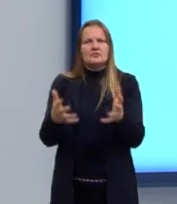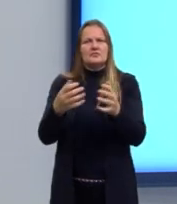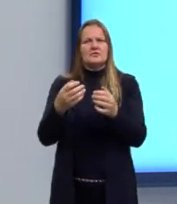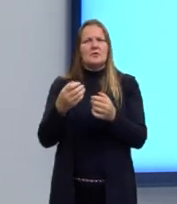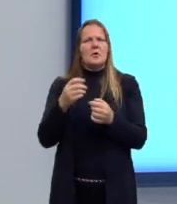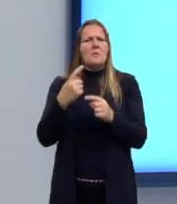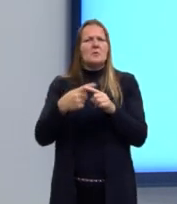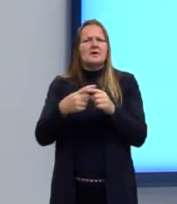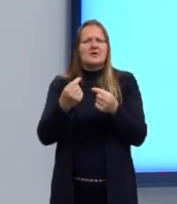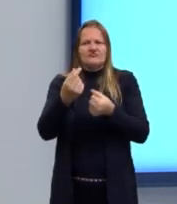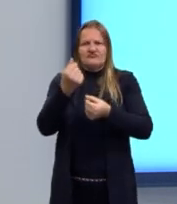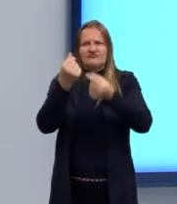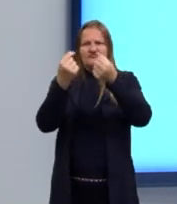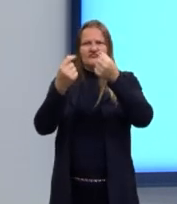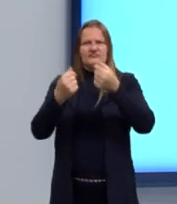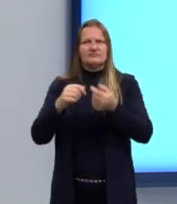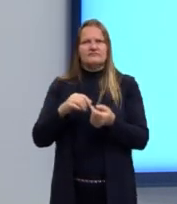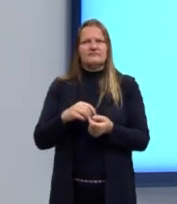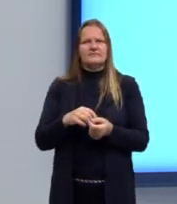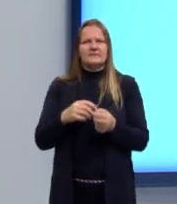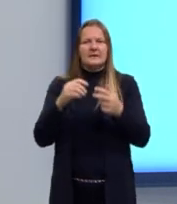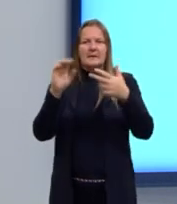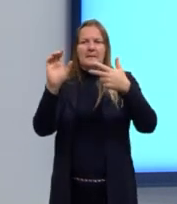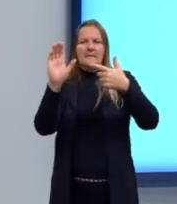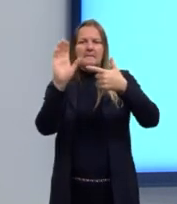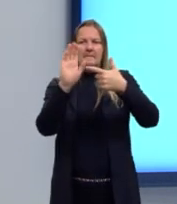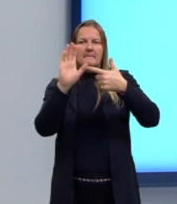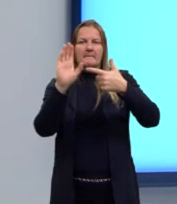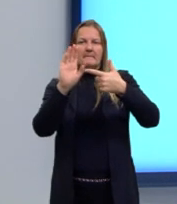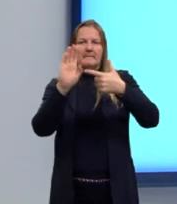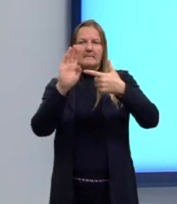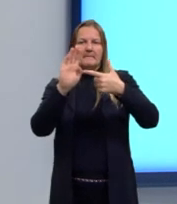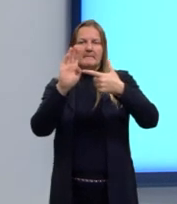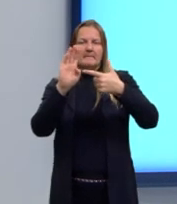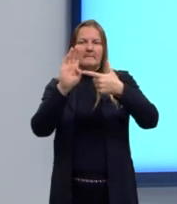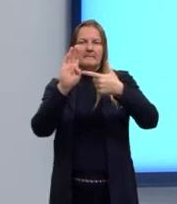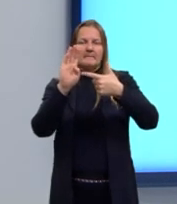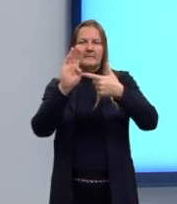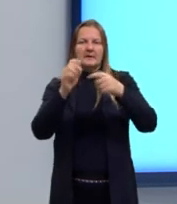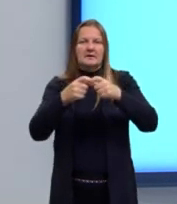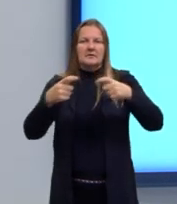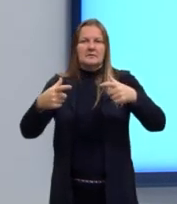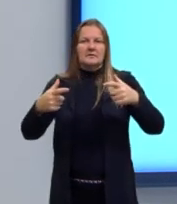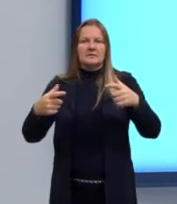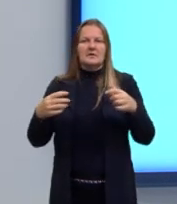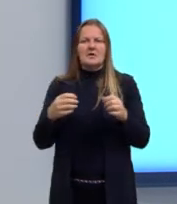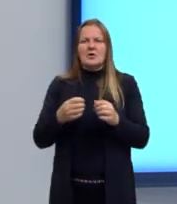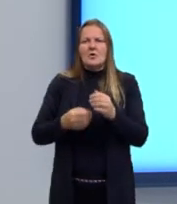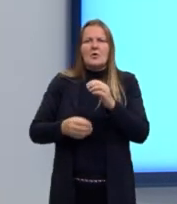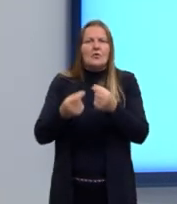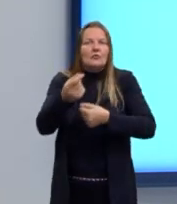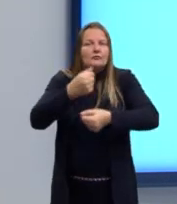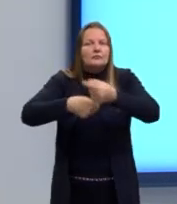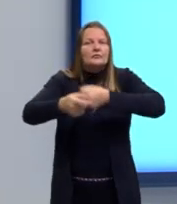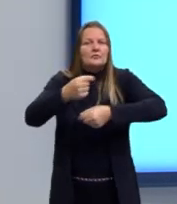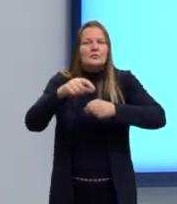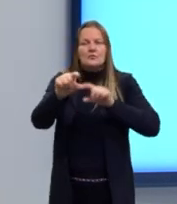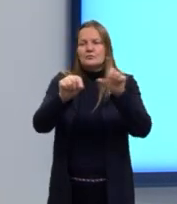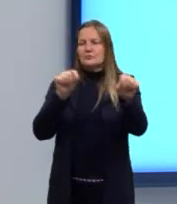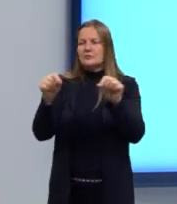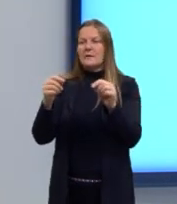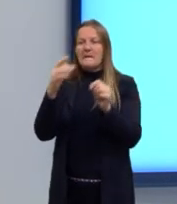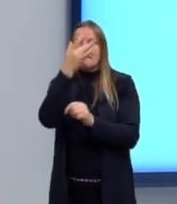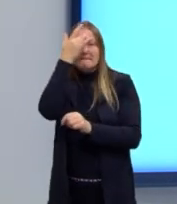especulativo letra B ampliação das trocas econômicas e seletividade dos